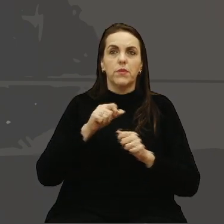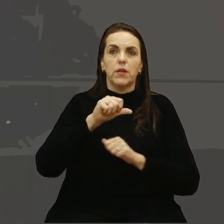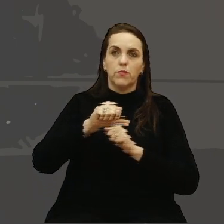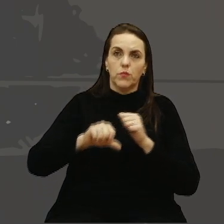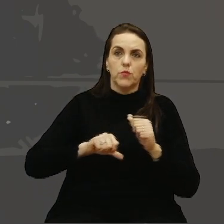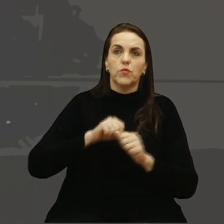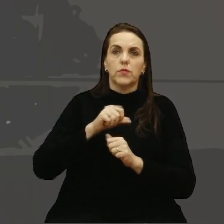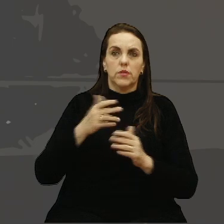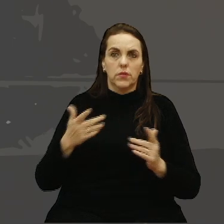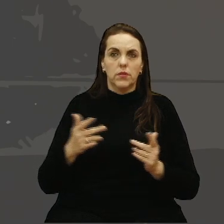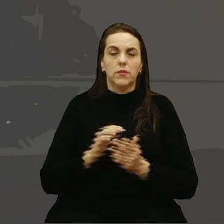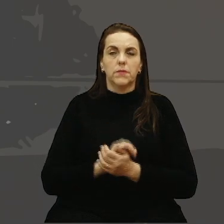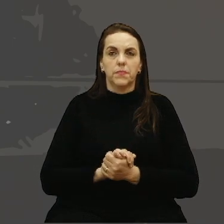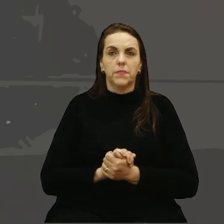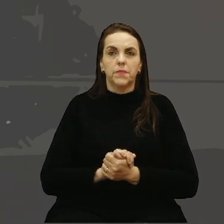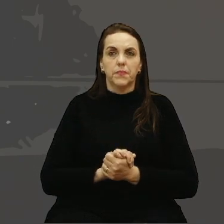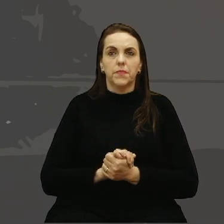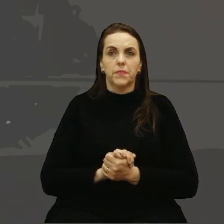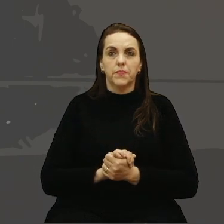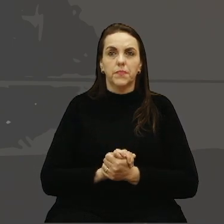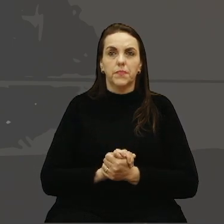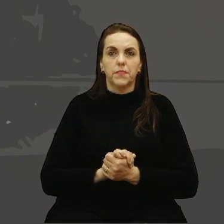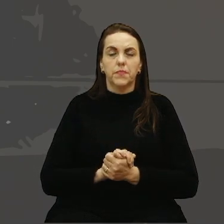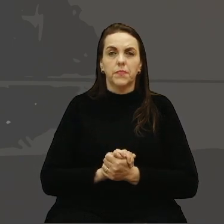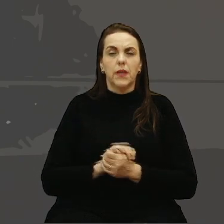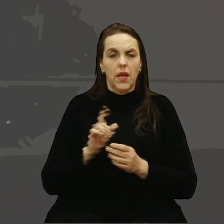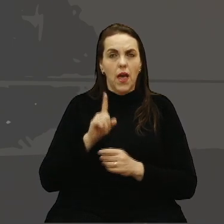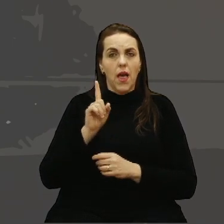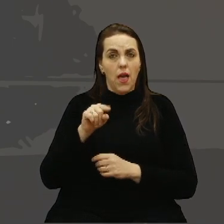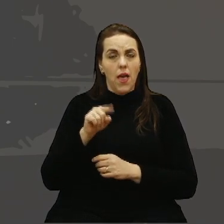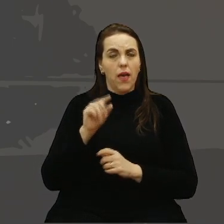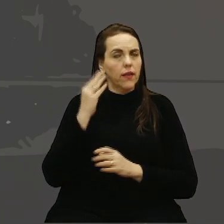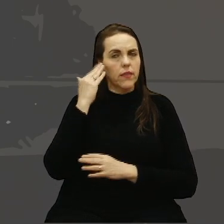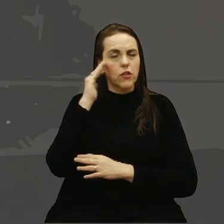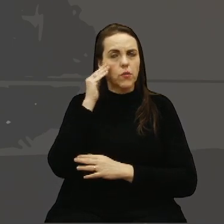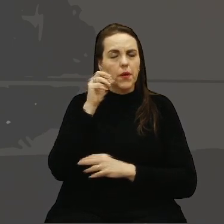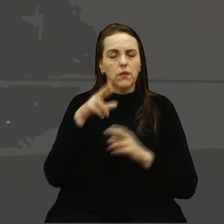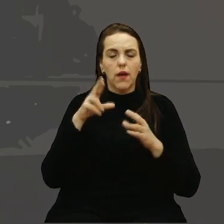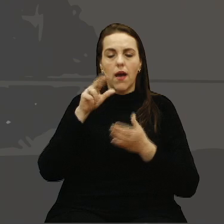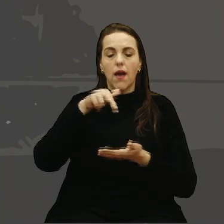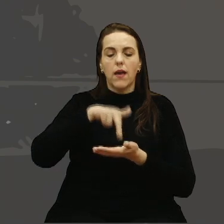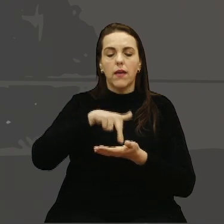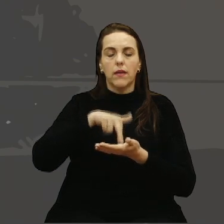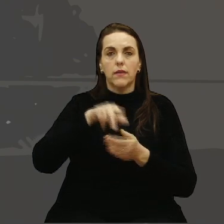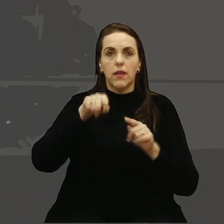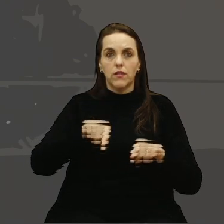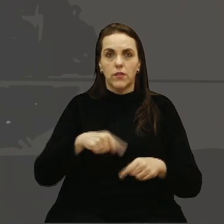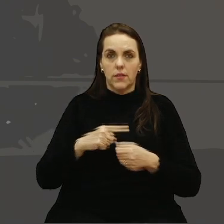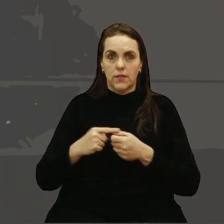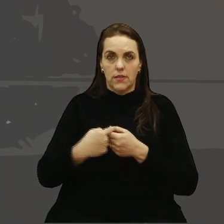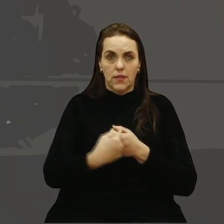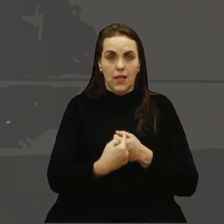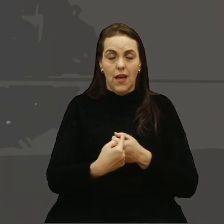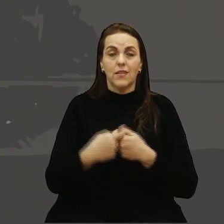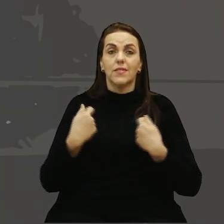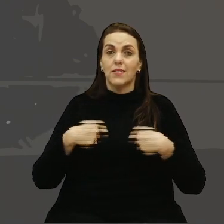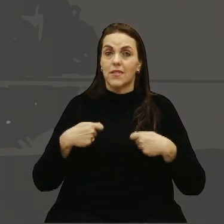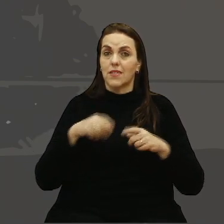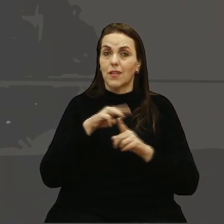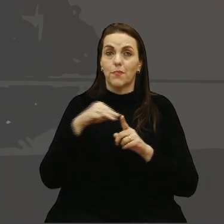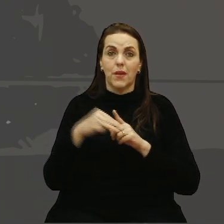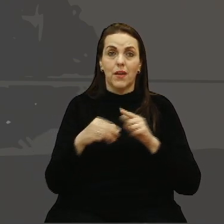alteração, mas são levados em consideração a realidade na nossa cidade, as necessidades do mundo do trabalho, né? A gente pode